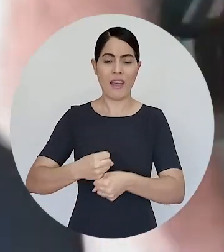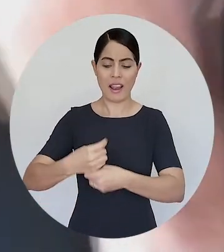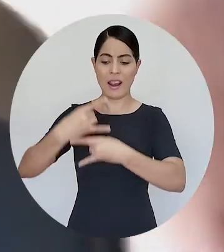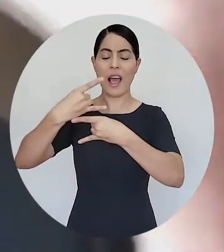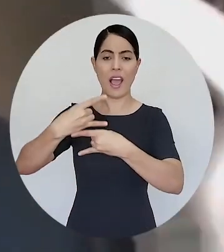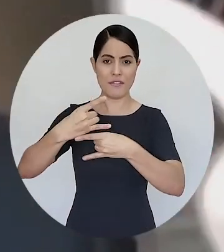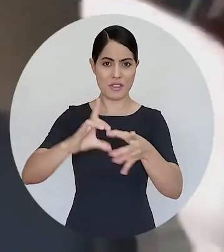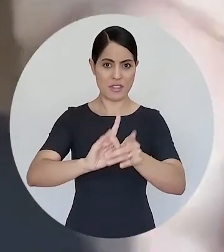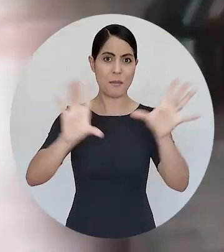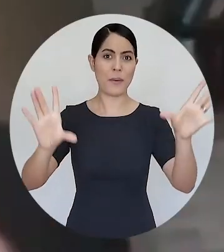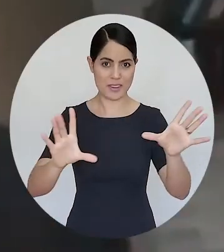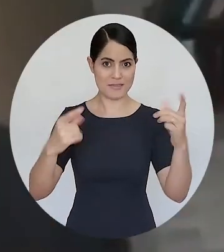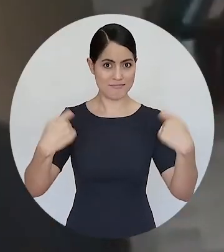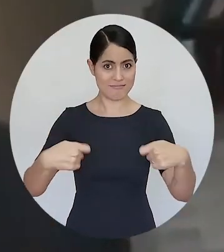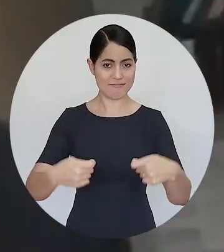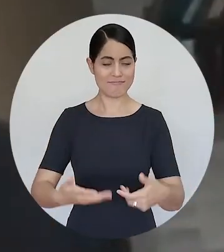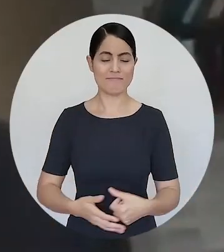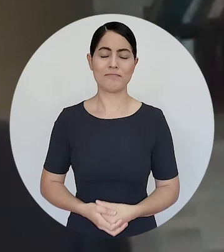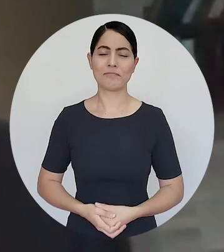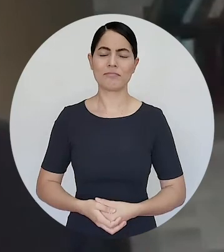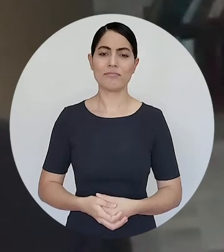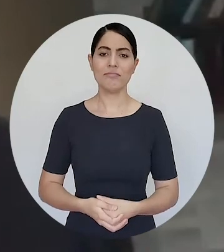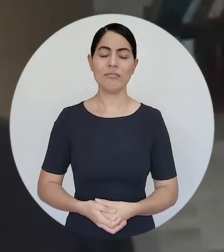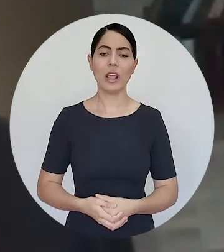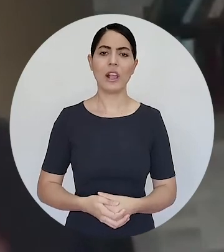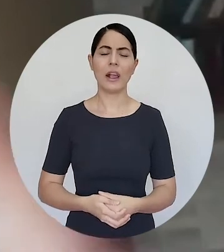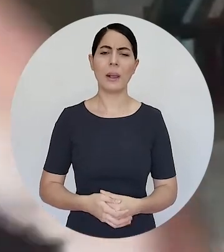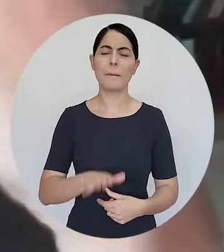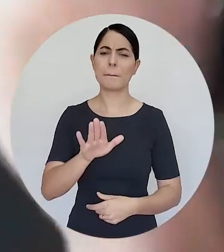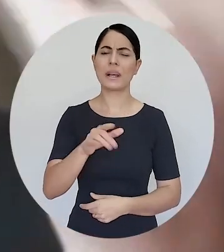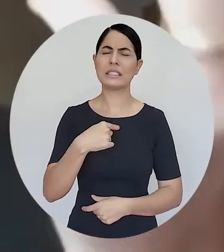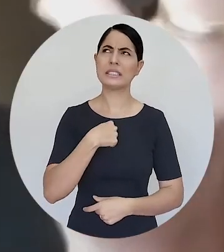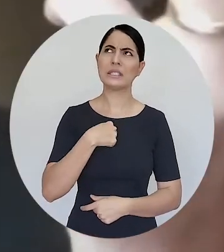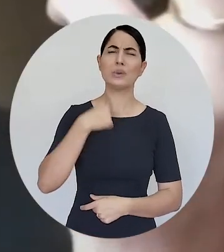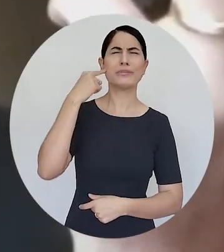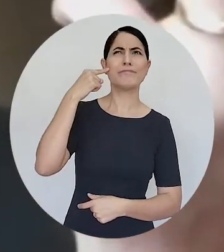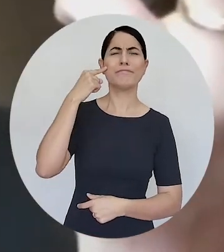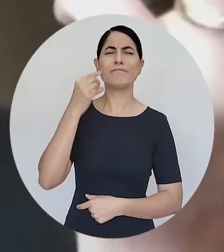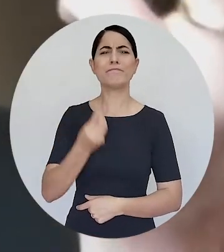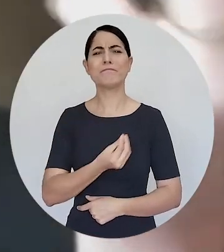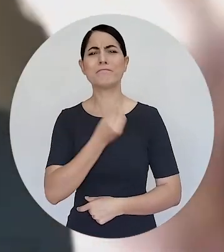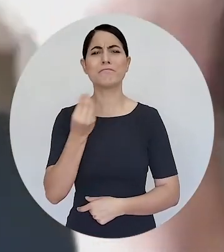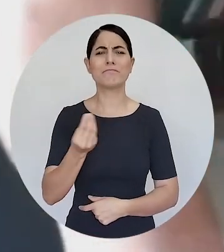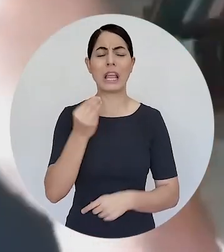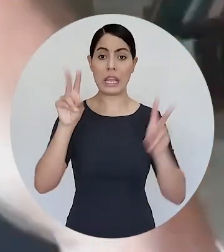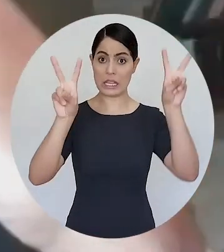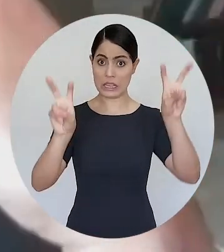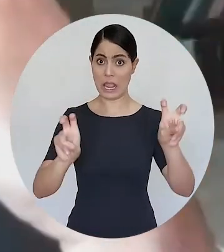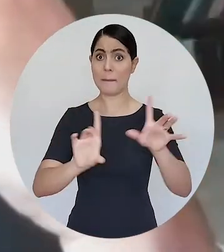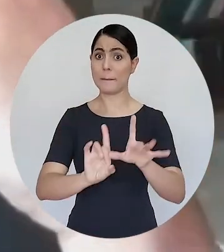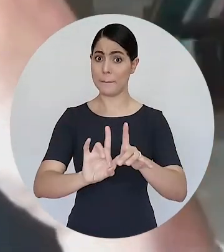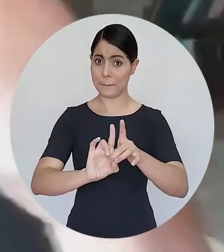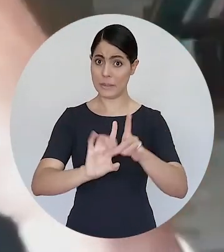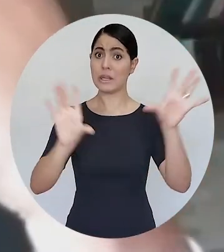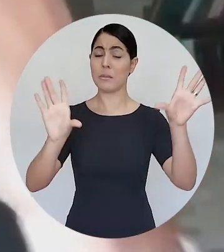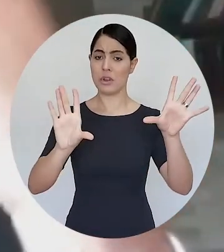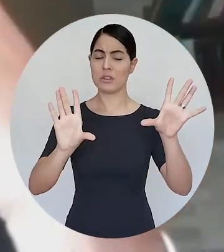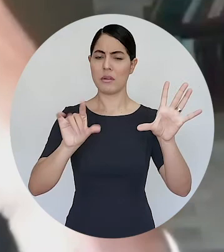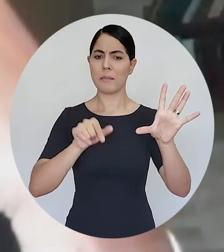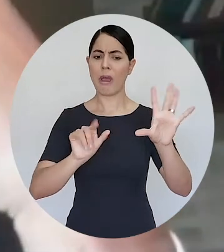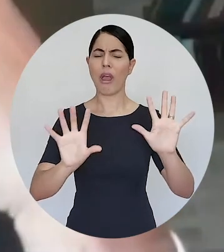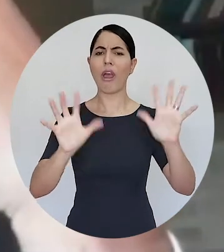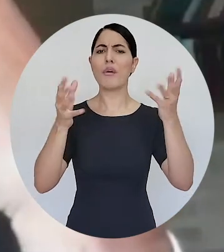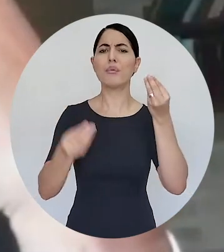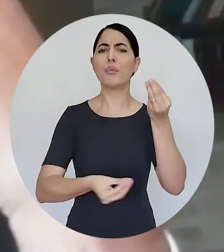denomina Live pela Democracia. Mas, sinceramente, eu penso que um evento que discute